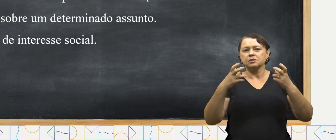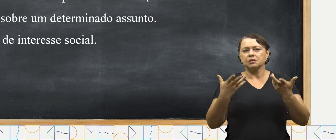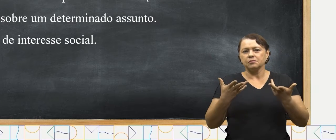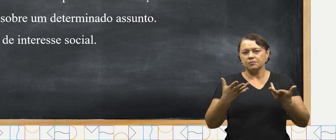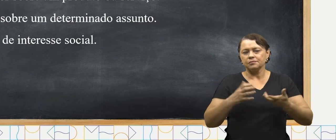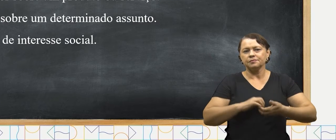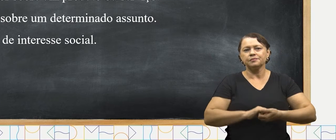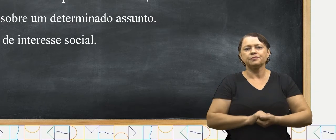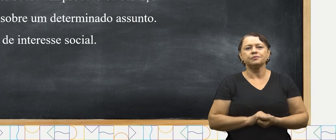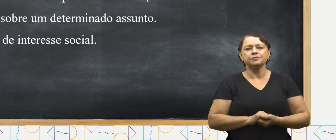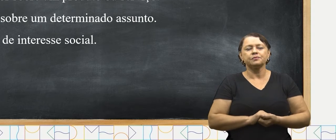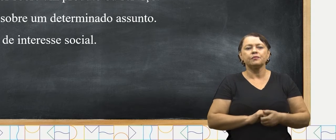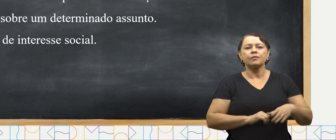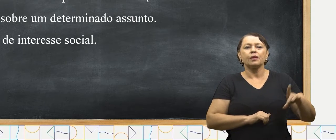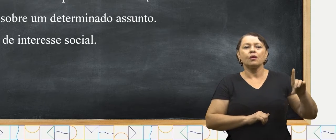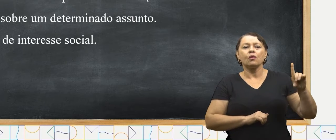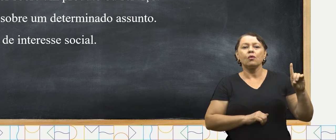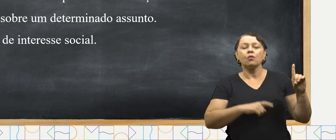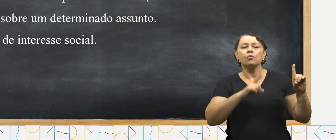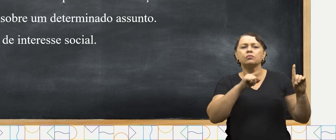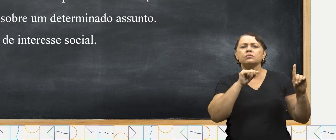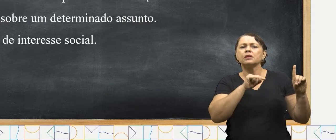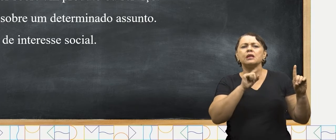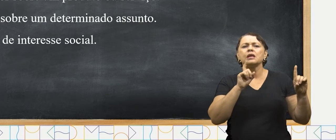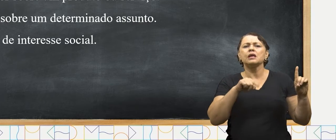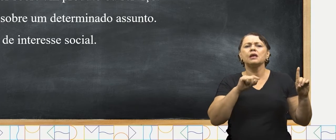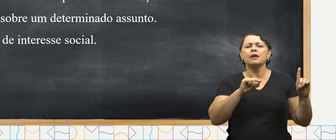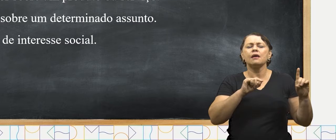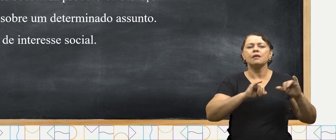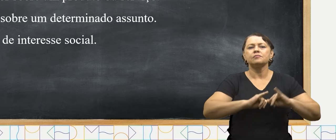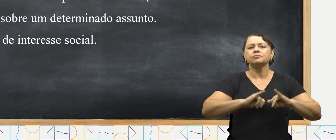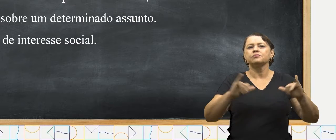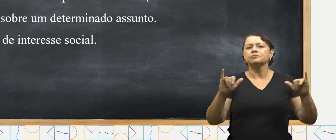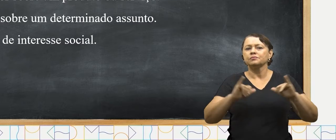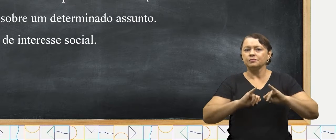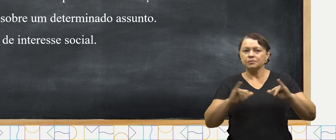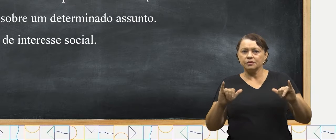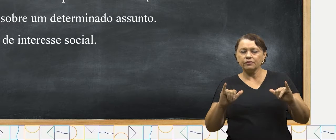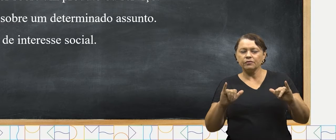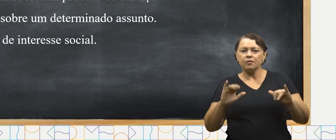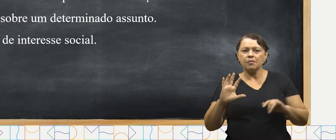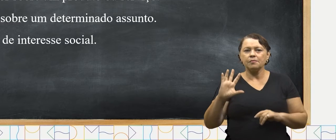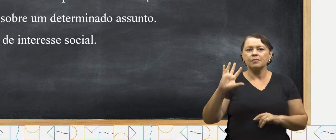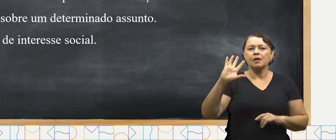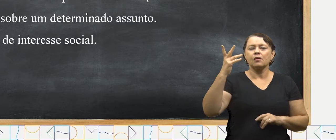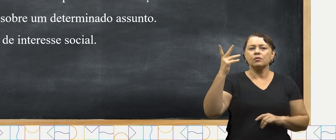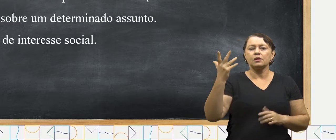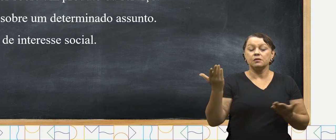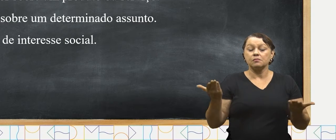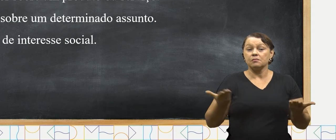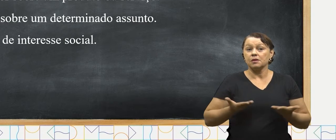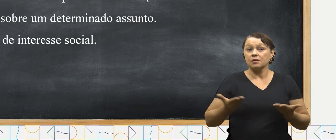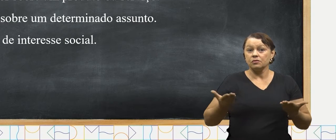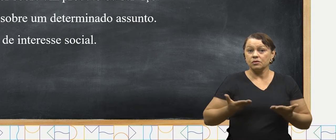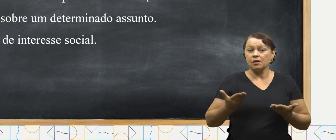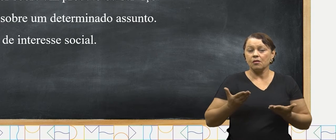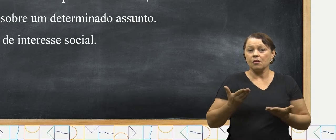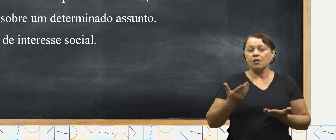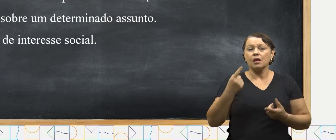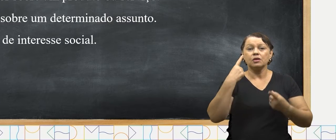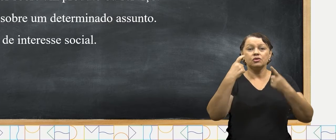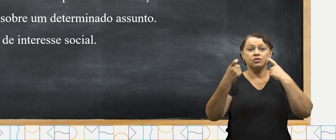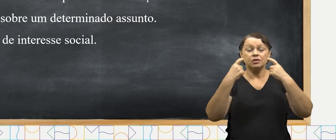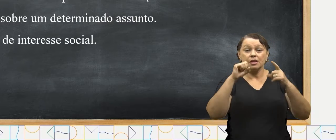determinado assunto. O objetivo da notícia é, letra D, informar fatos atuais e